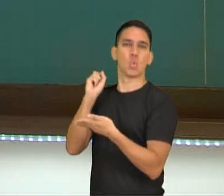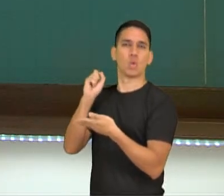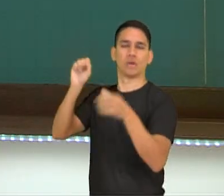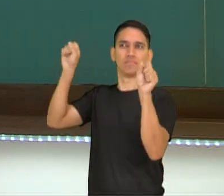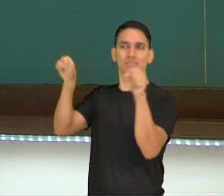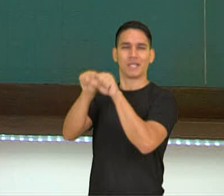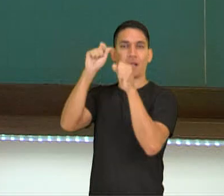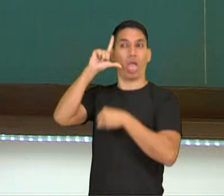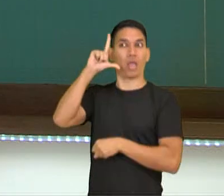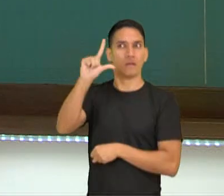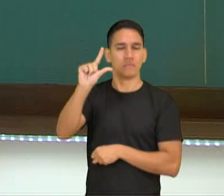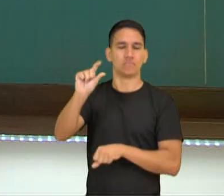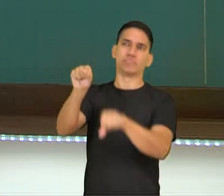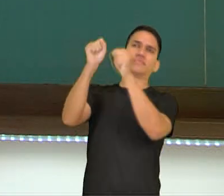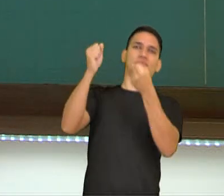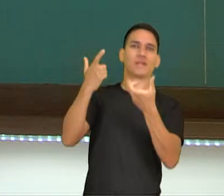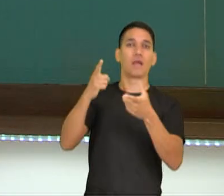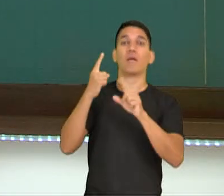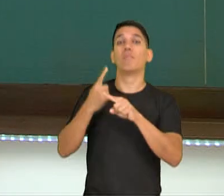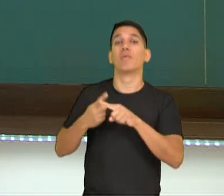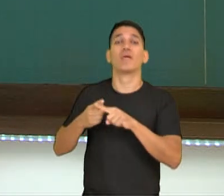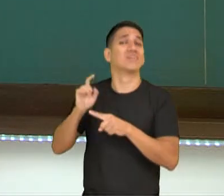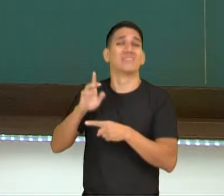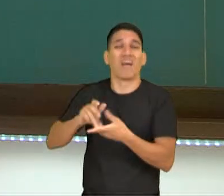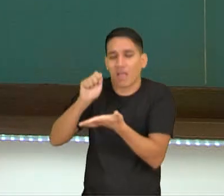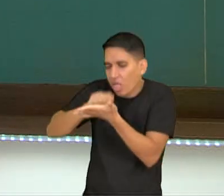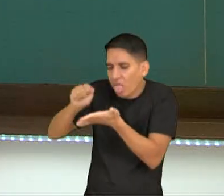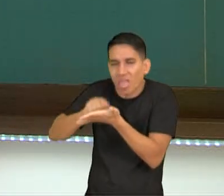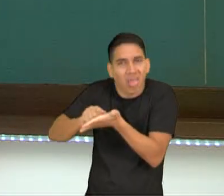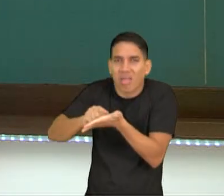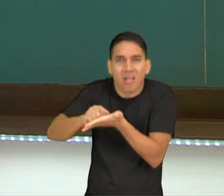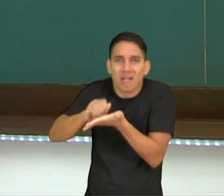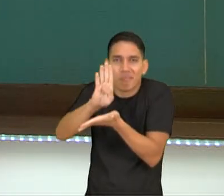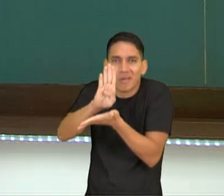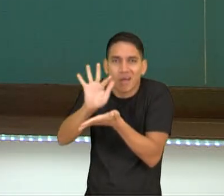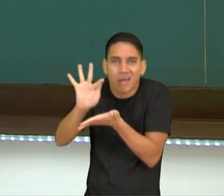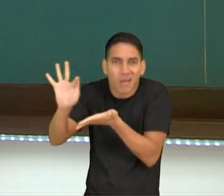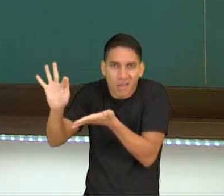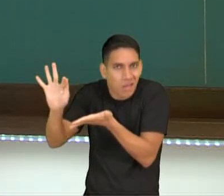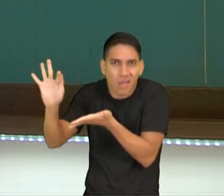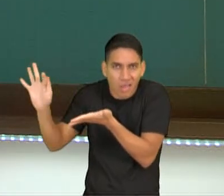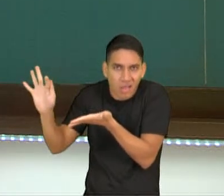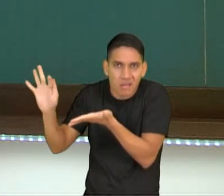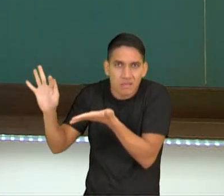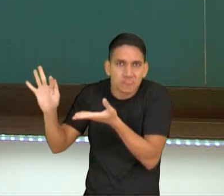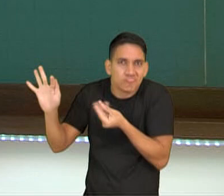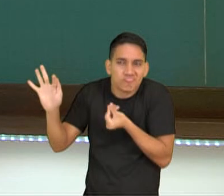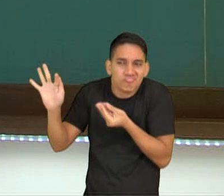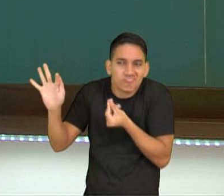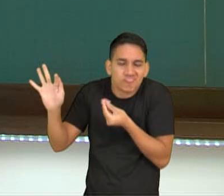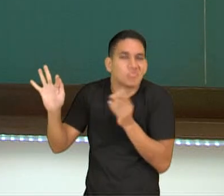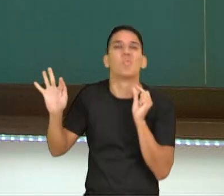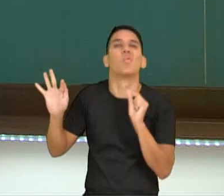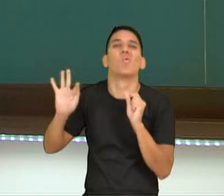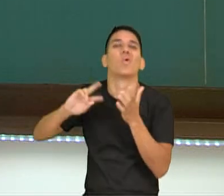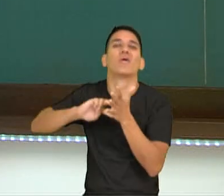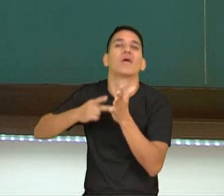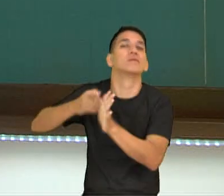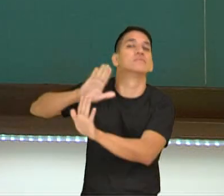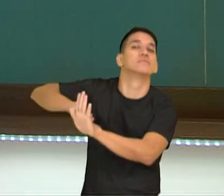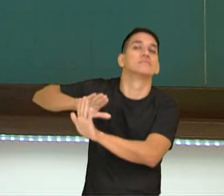de expectativa, Porque ele apenas escreveu ali as letras B, F, F, F para expressar os